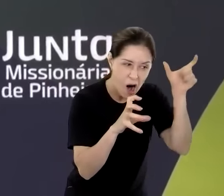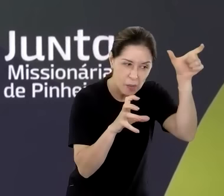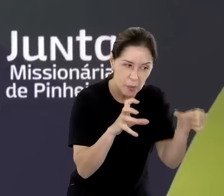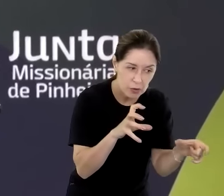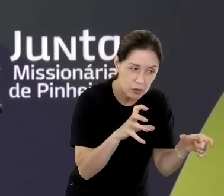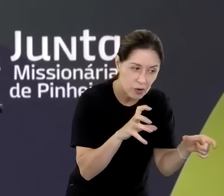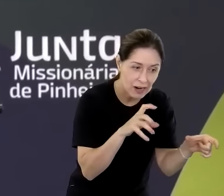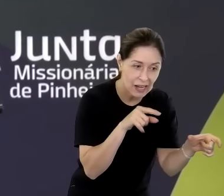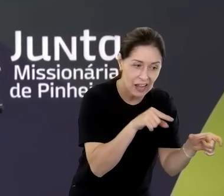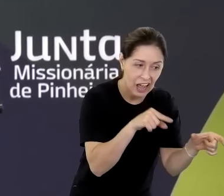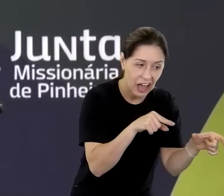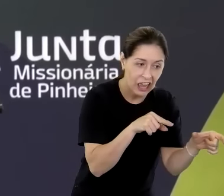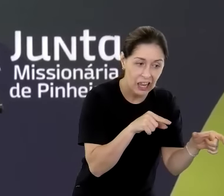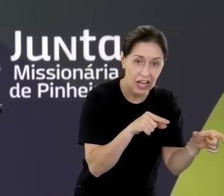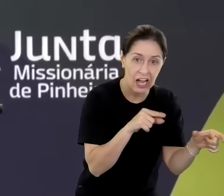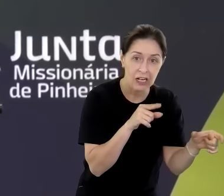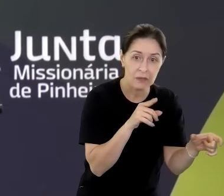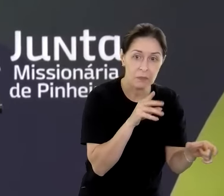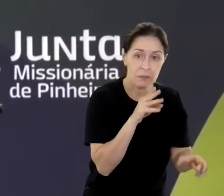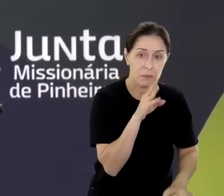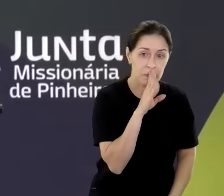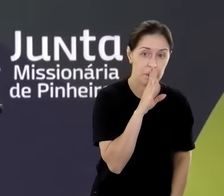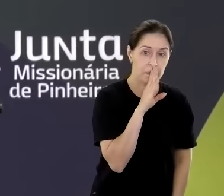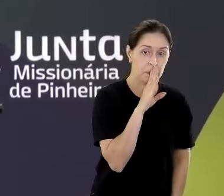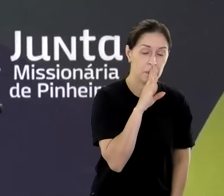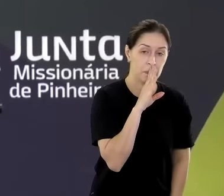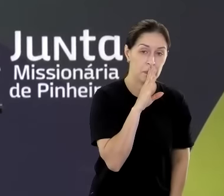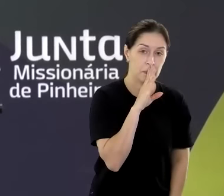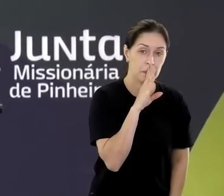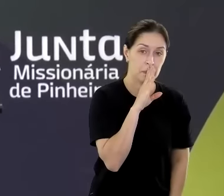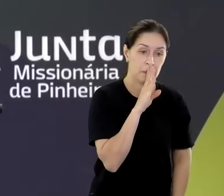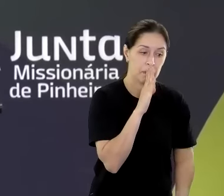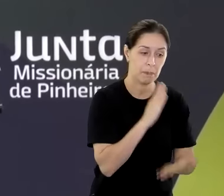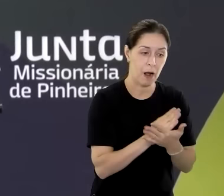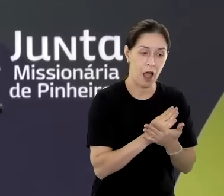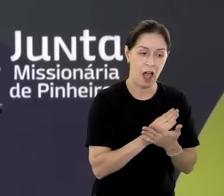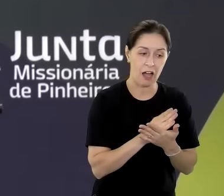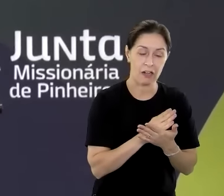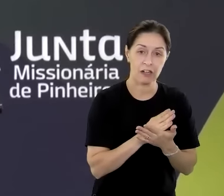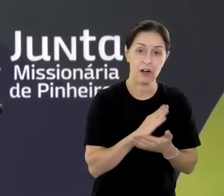maior do que chutar o dono do cachorro. A sociedade está meio confusa.